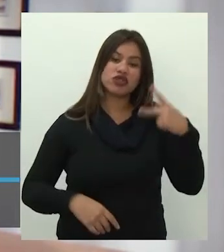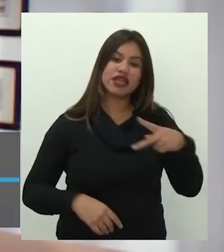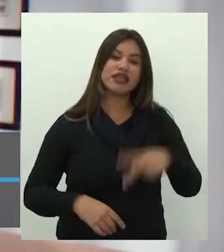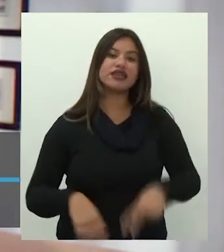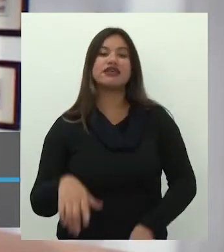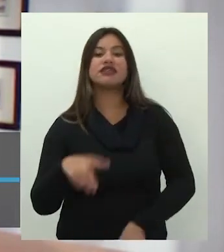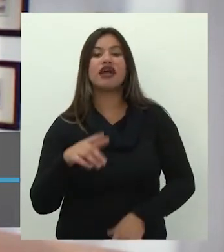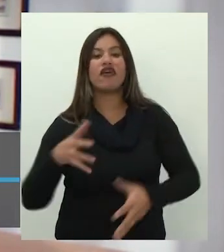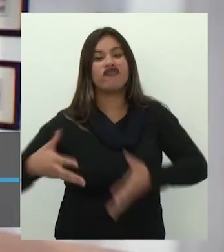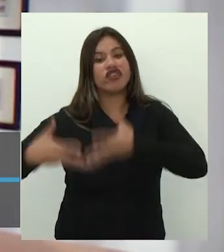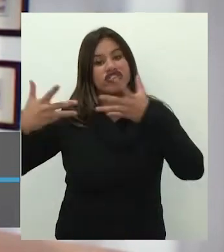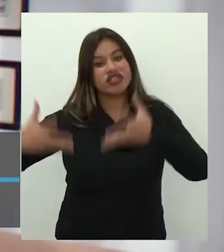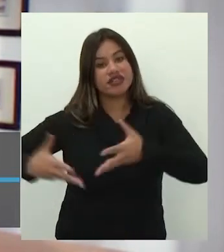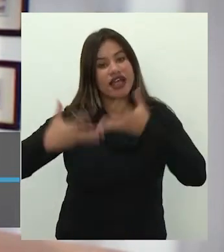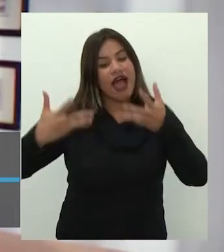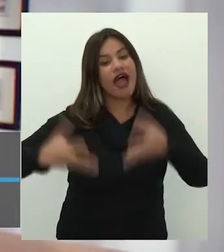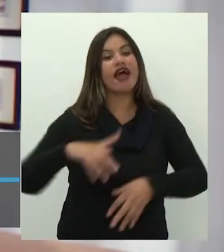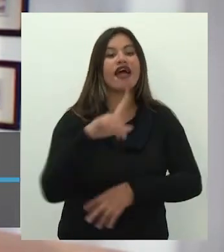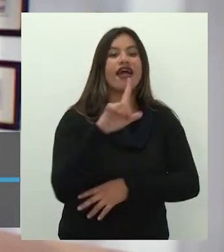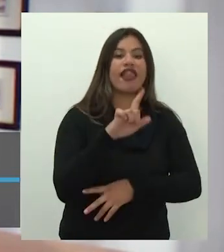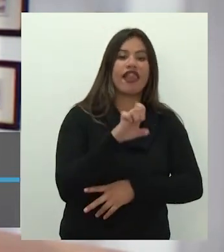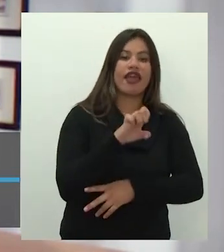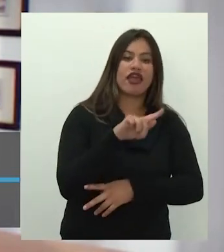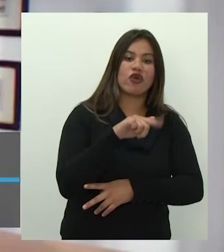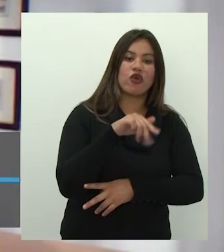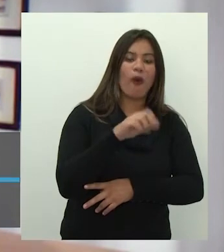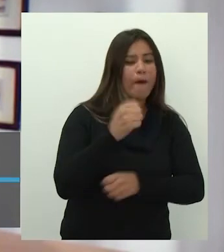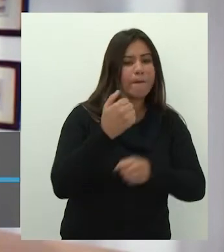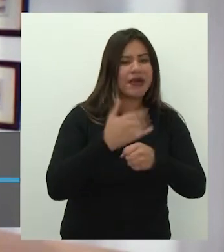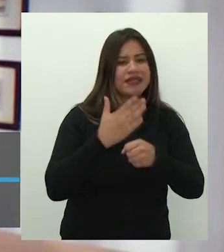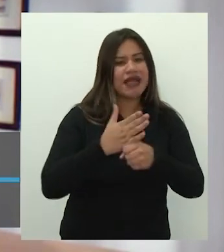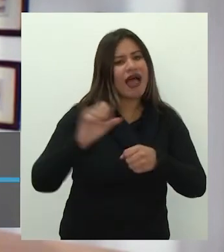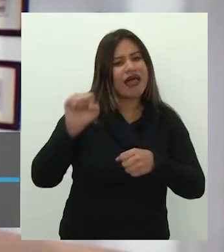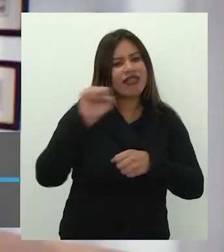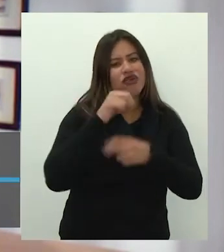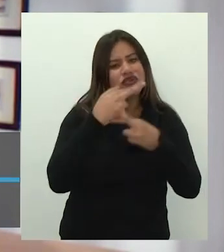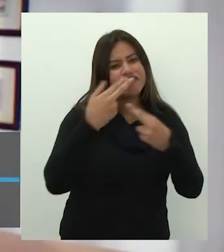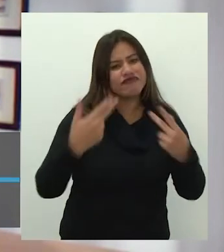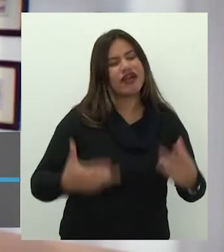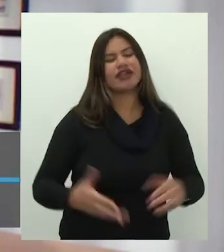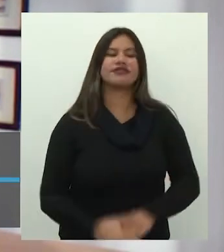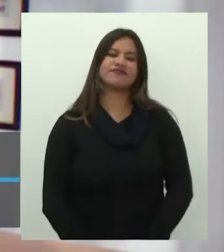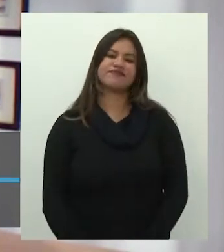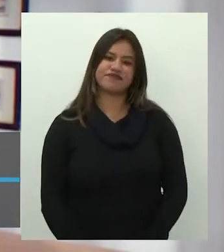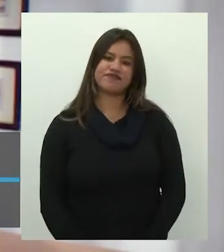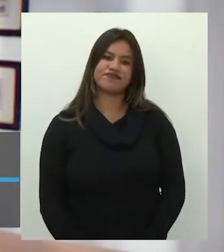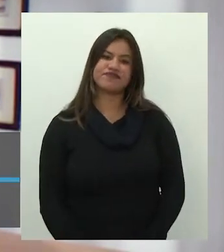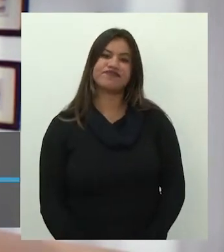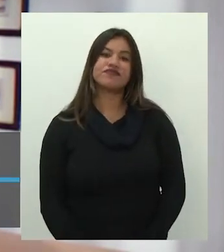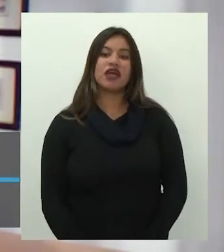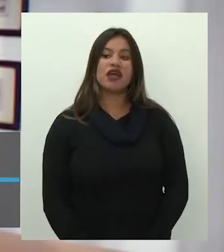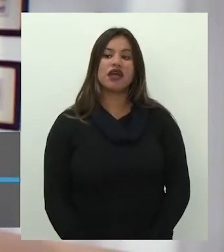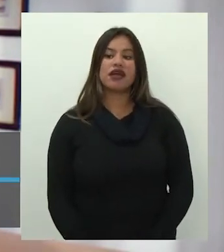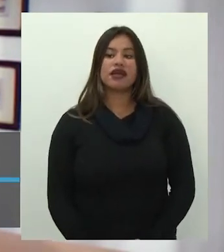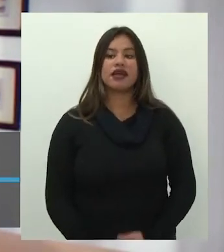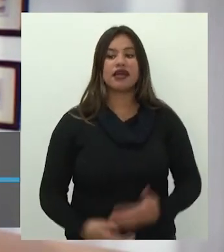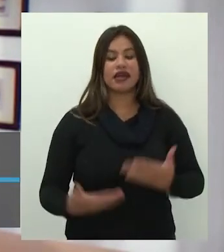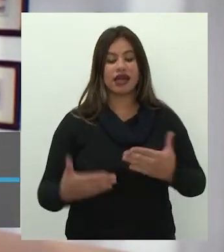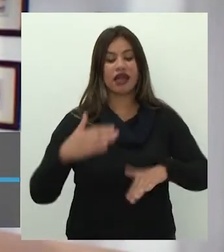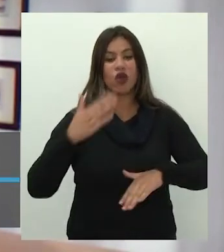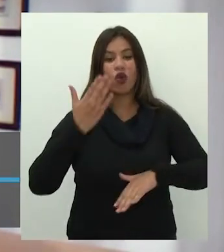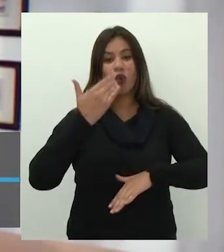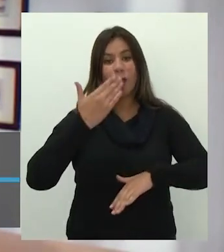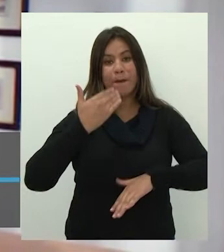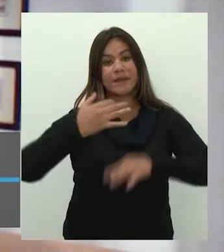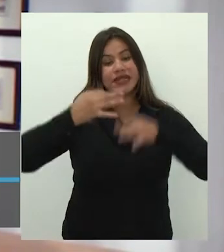legumes, tudo isso que compõe uma alimentação adequada. Quem faz alimentação